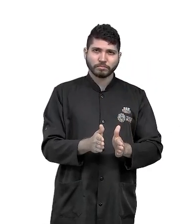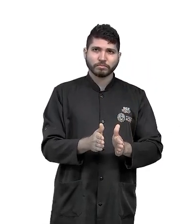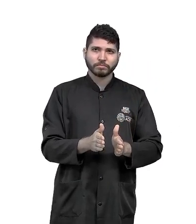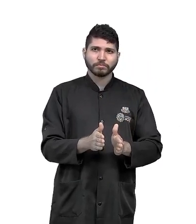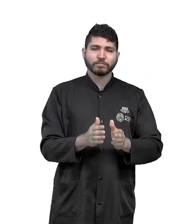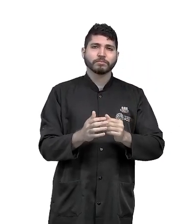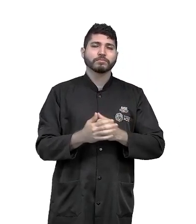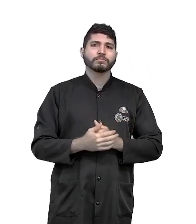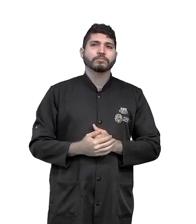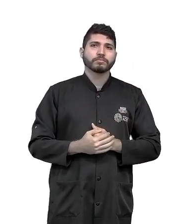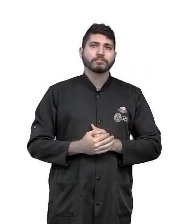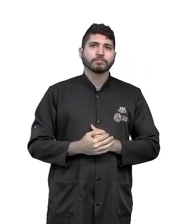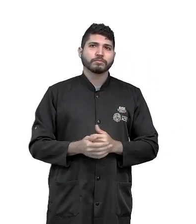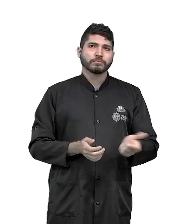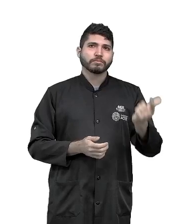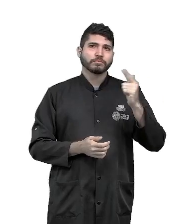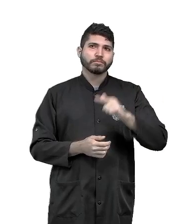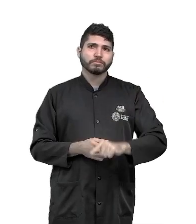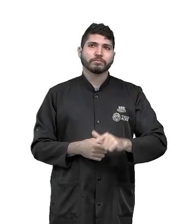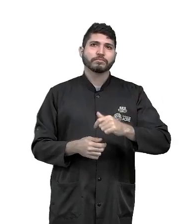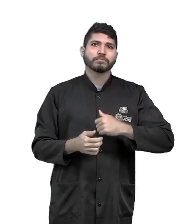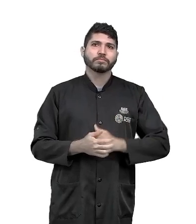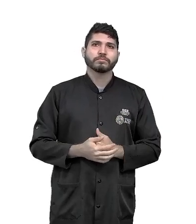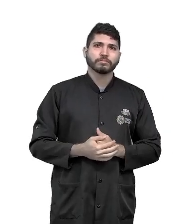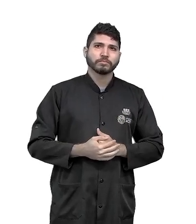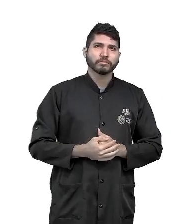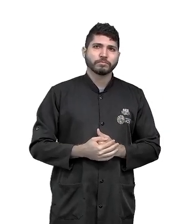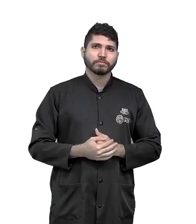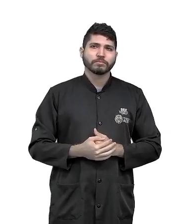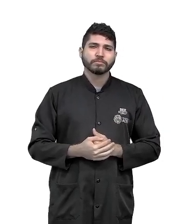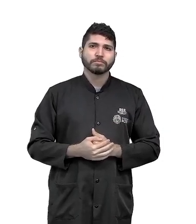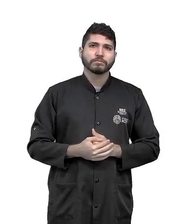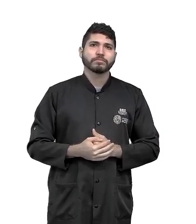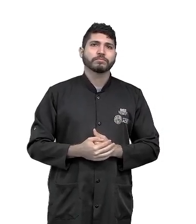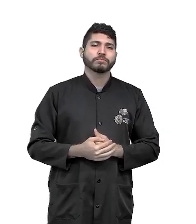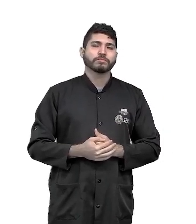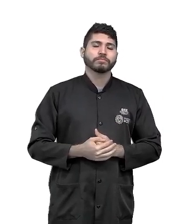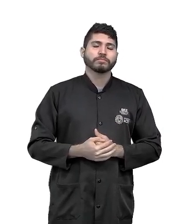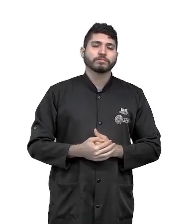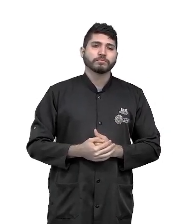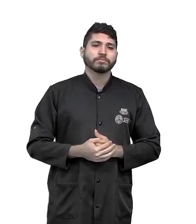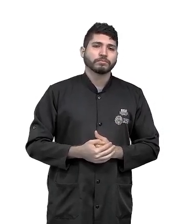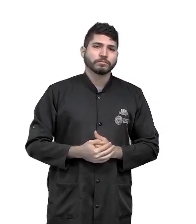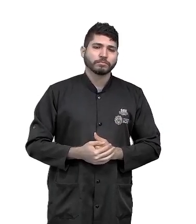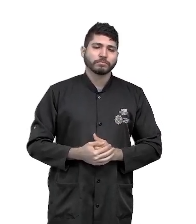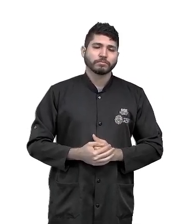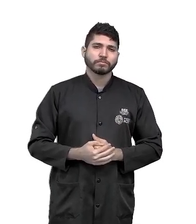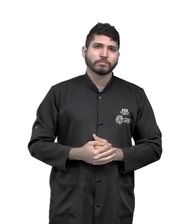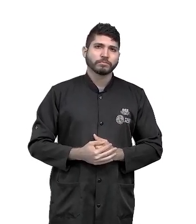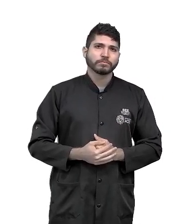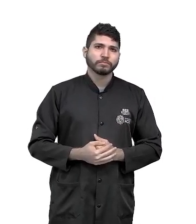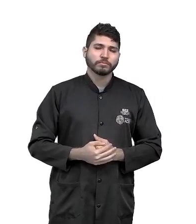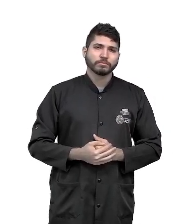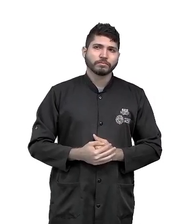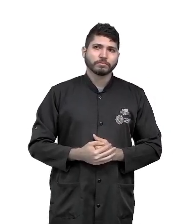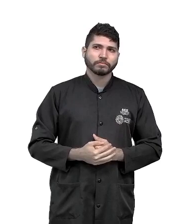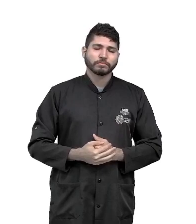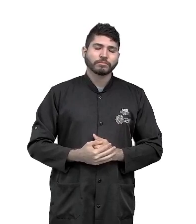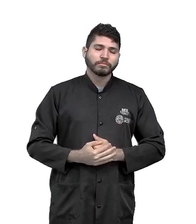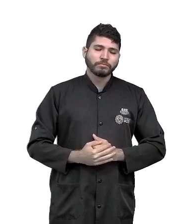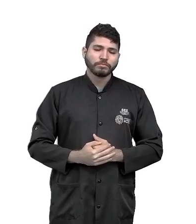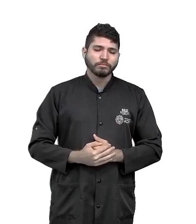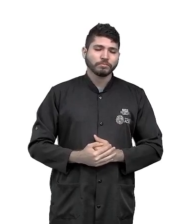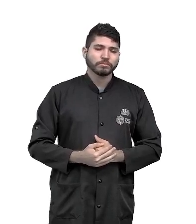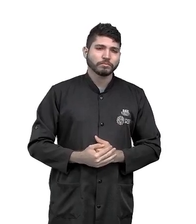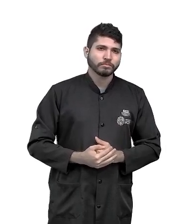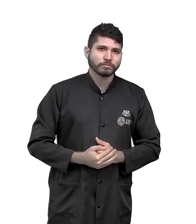de construção se repete recursivamente, ou seja, sucessivamente, ok? Vai acontecer até de forma infinita.